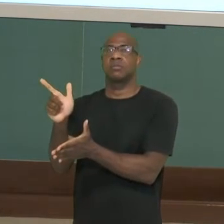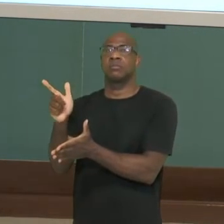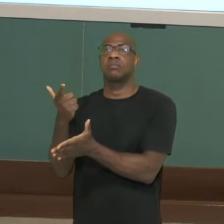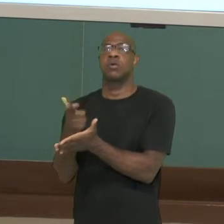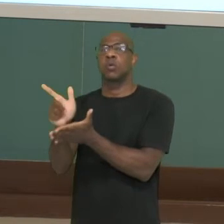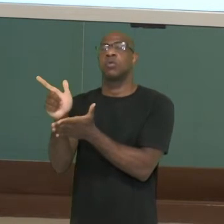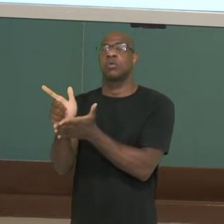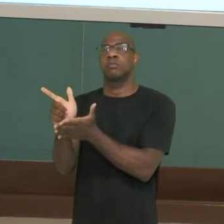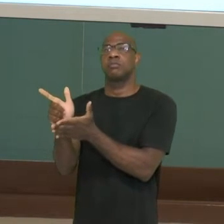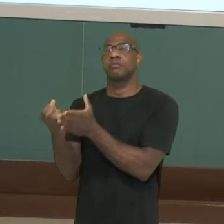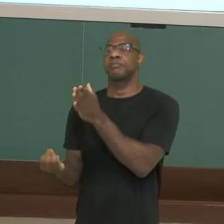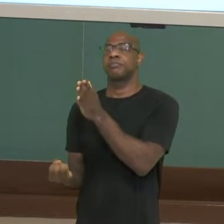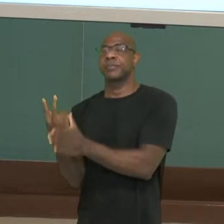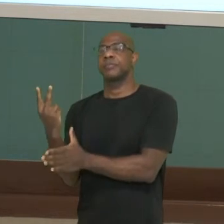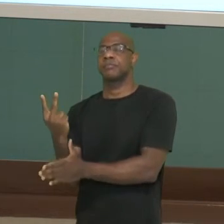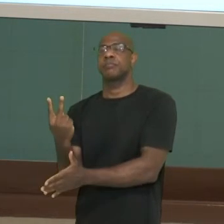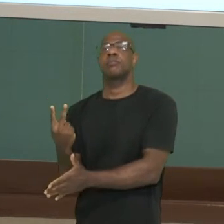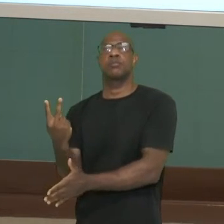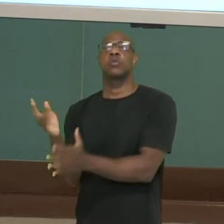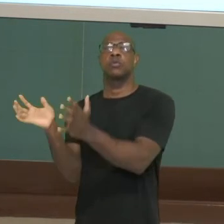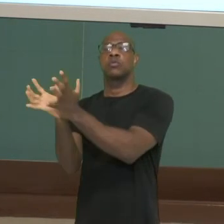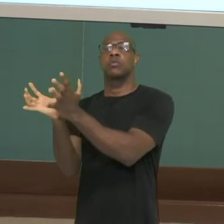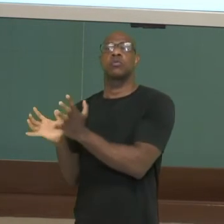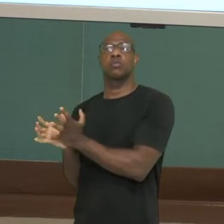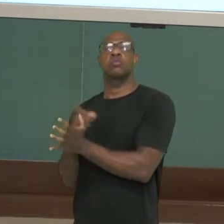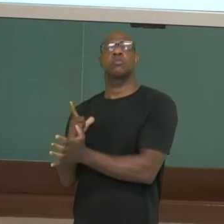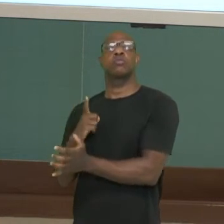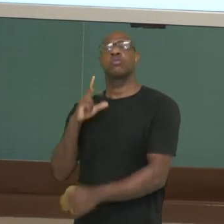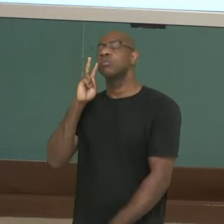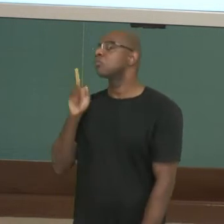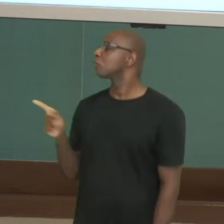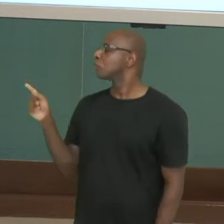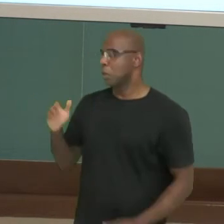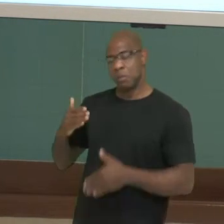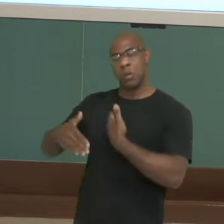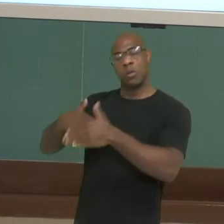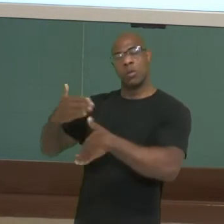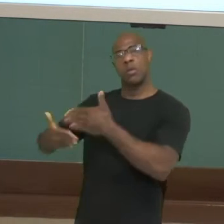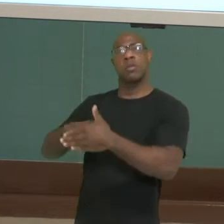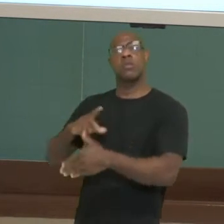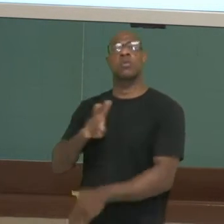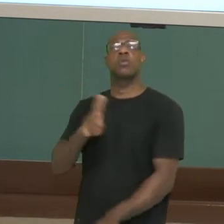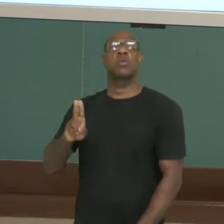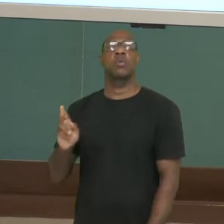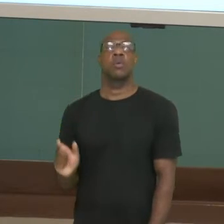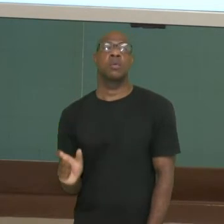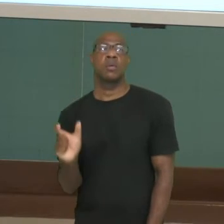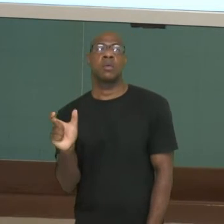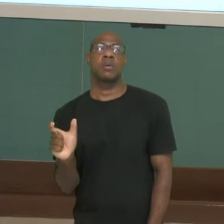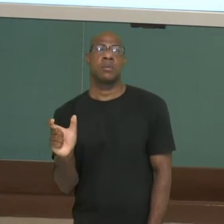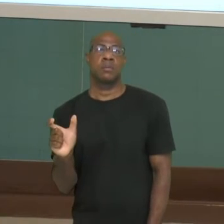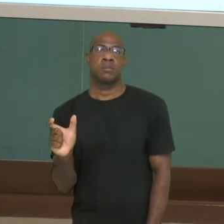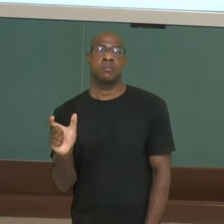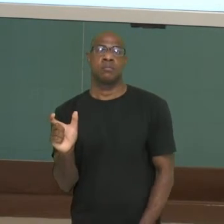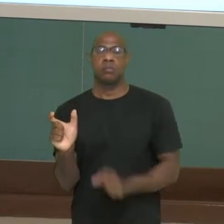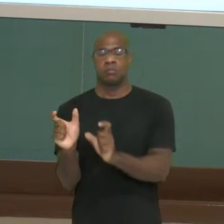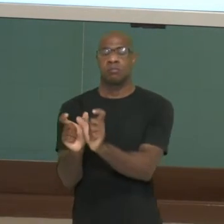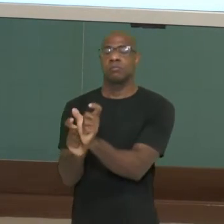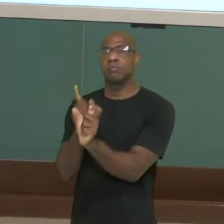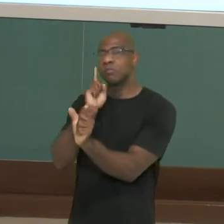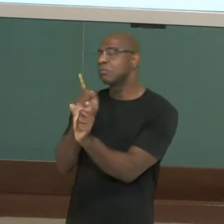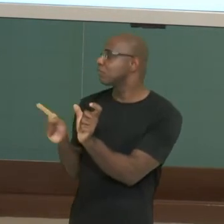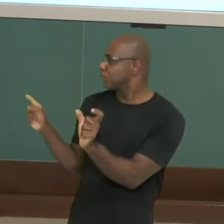duas espécies. Então, para este processo, nós damos o nome de cladogênese.